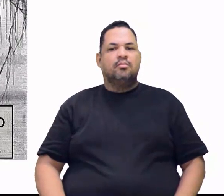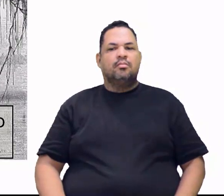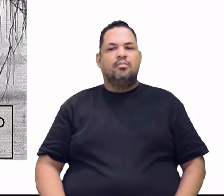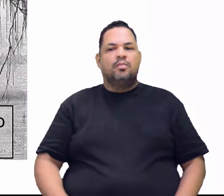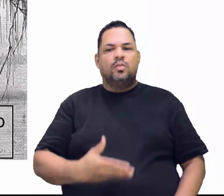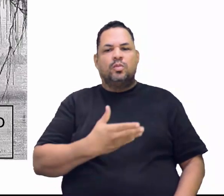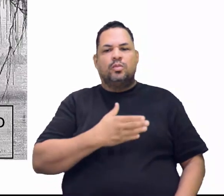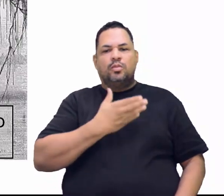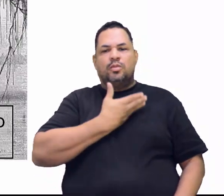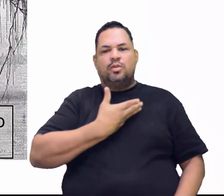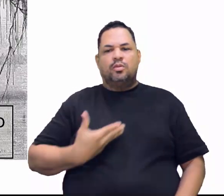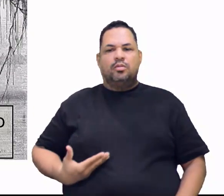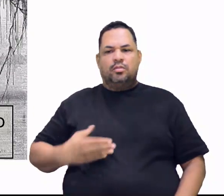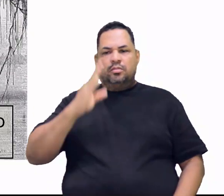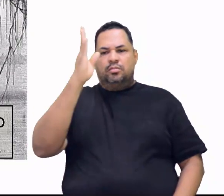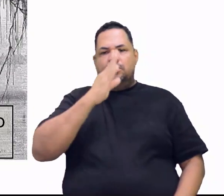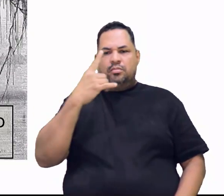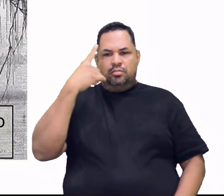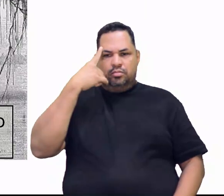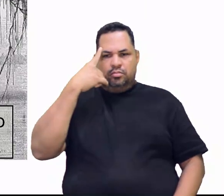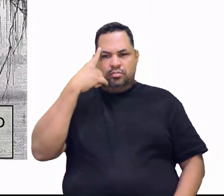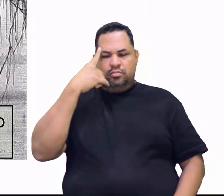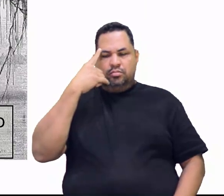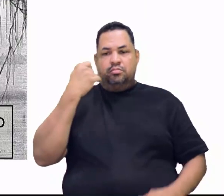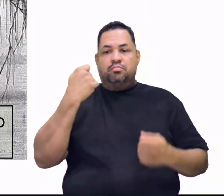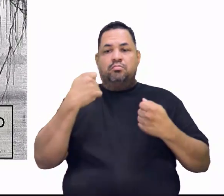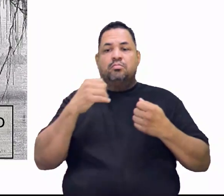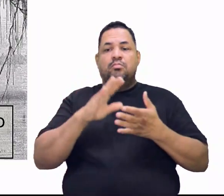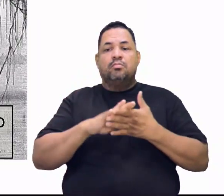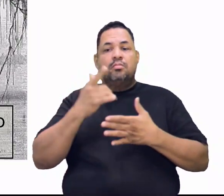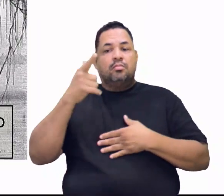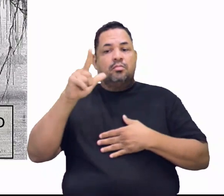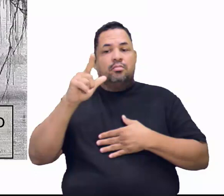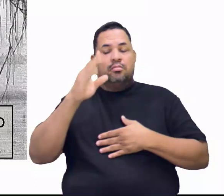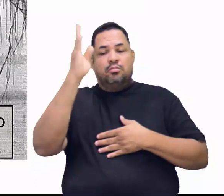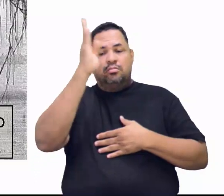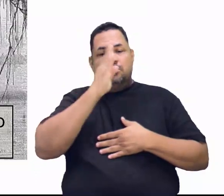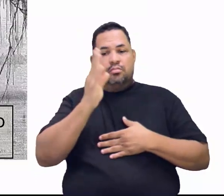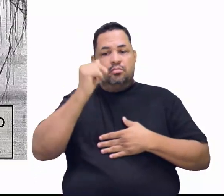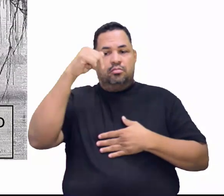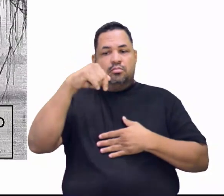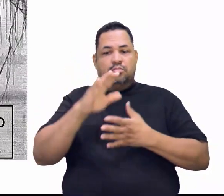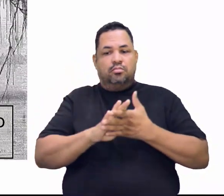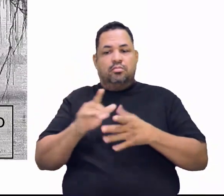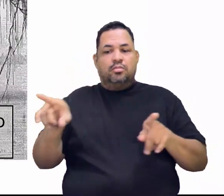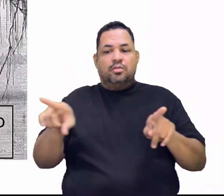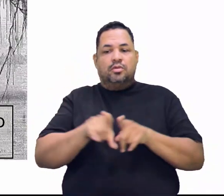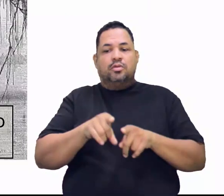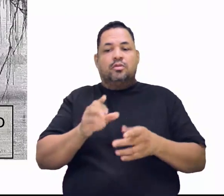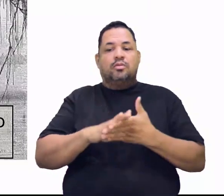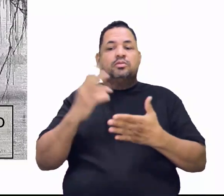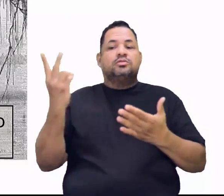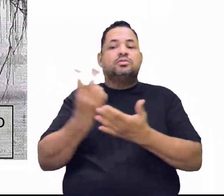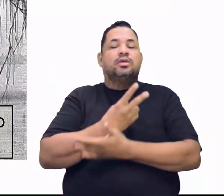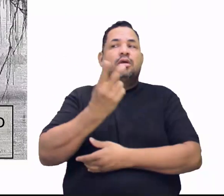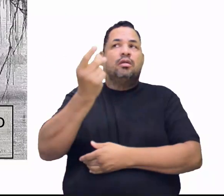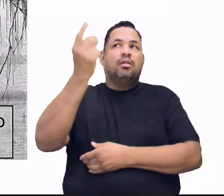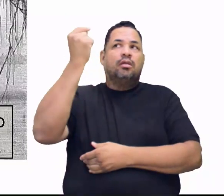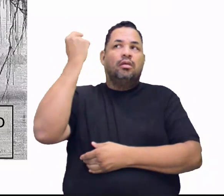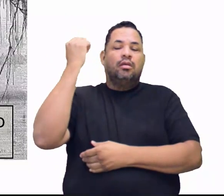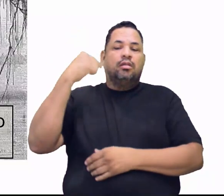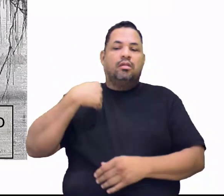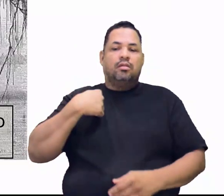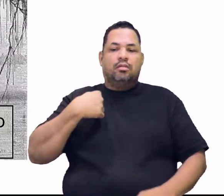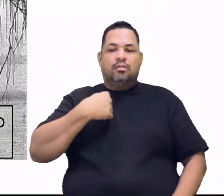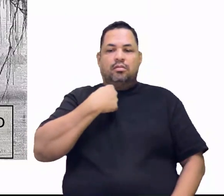brasileiro, ele pensava que poderia acontecer com o Brasil o que aconteceu com a China, na época